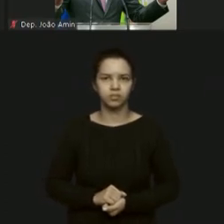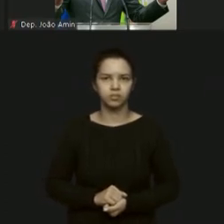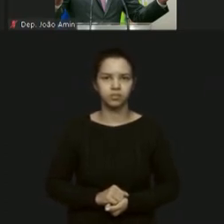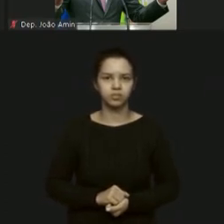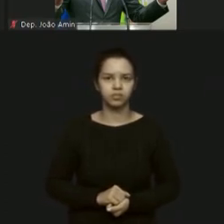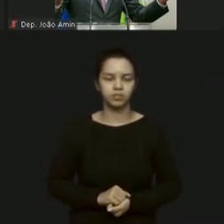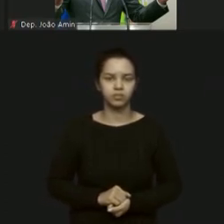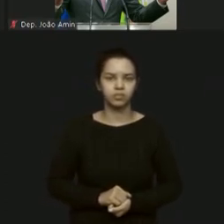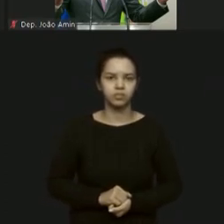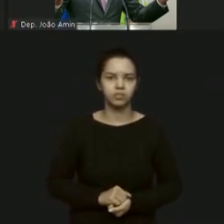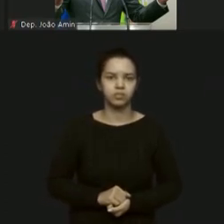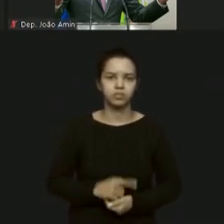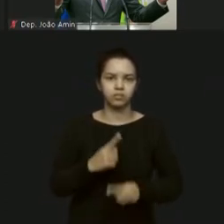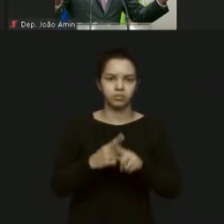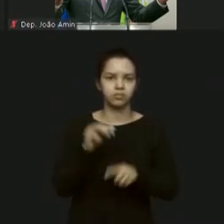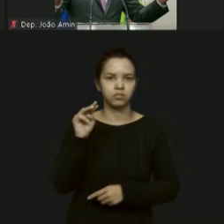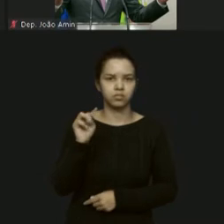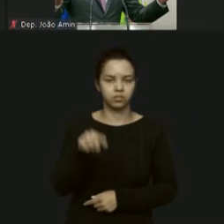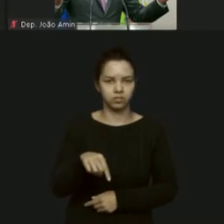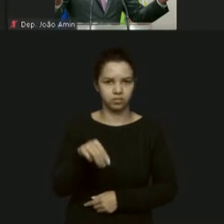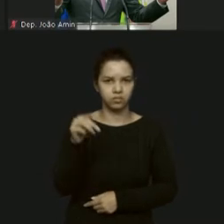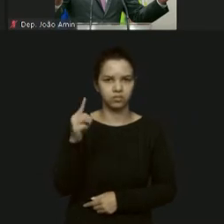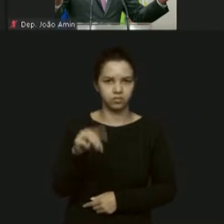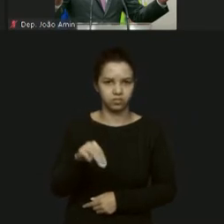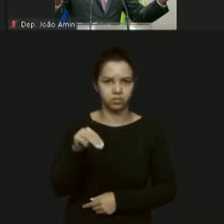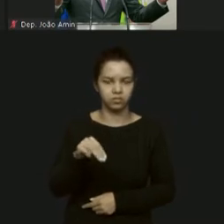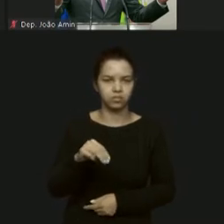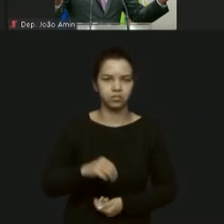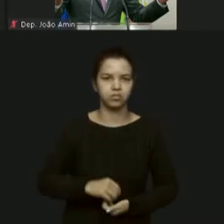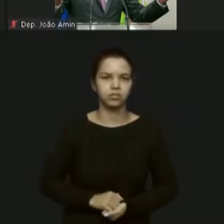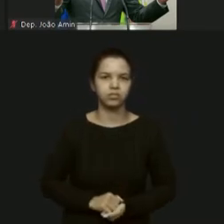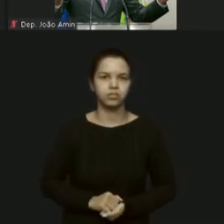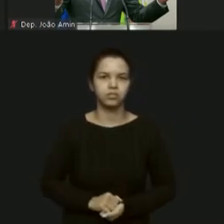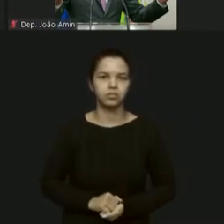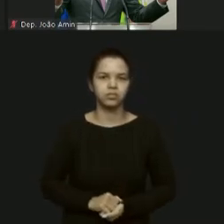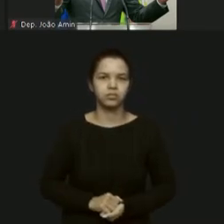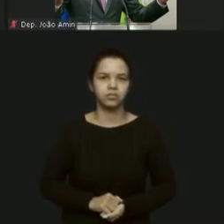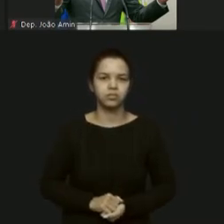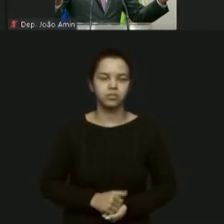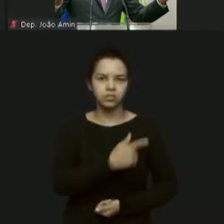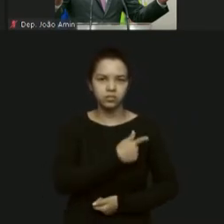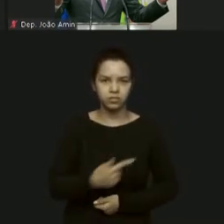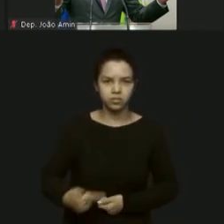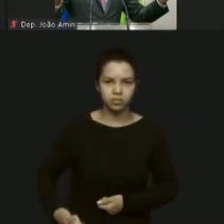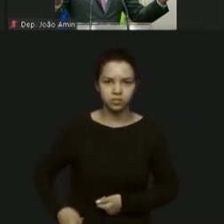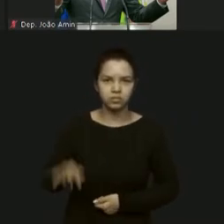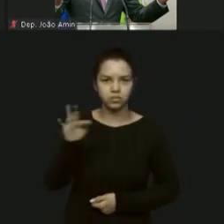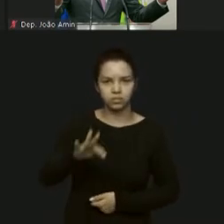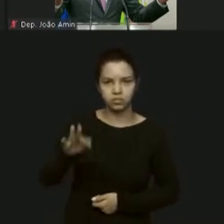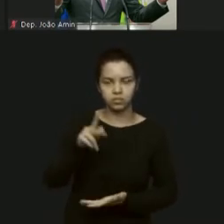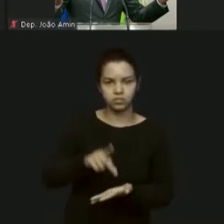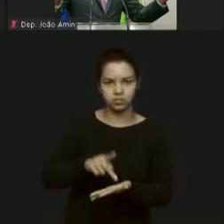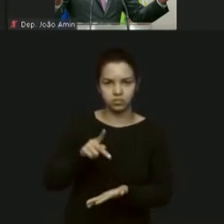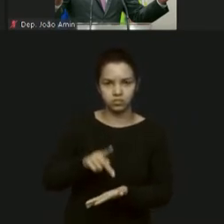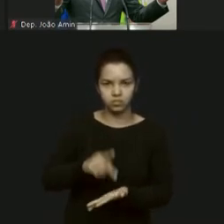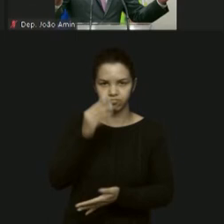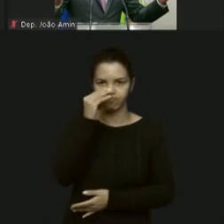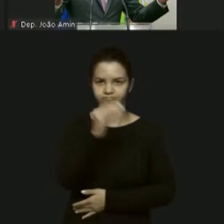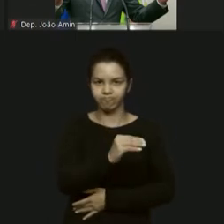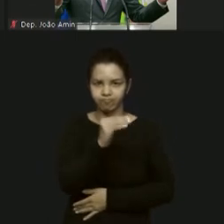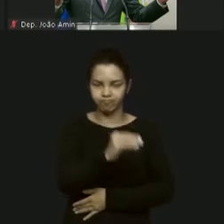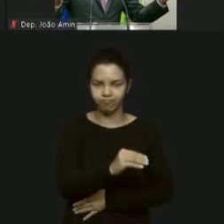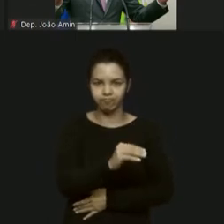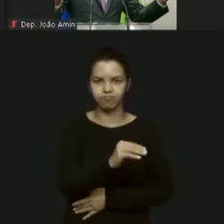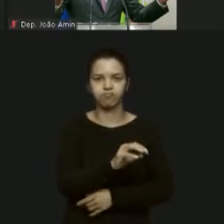mais um minuto, deputado. O governo federal, aliás, realmente tem virado as costas para Santa Catarina.